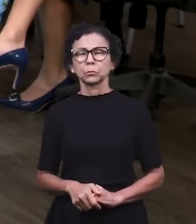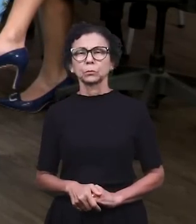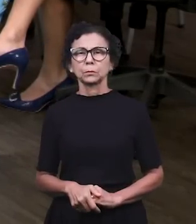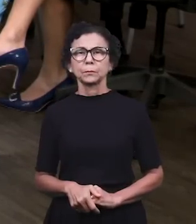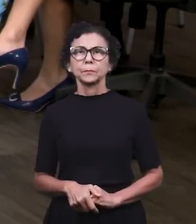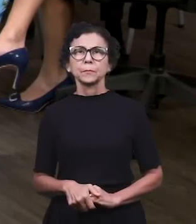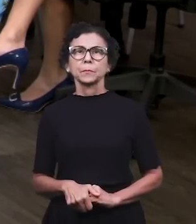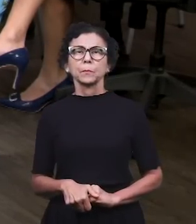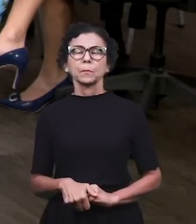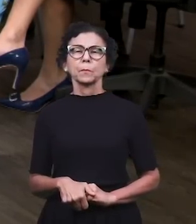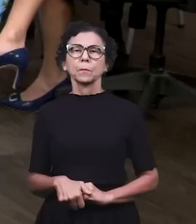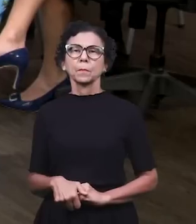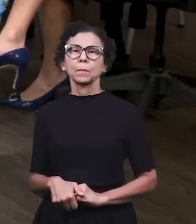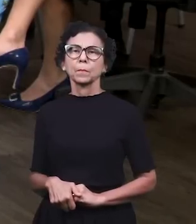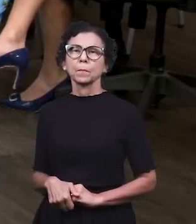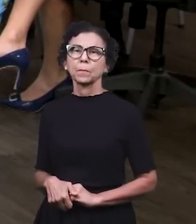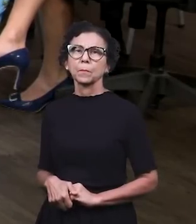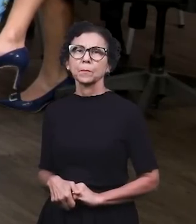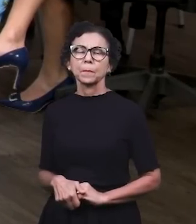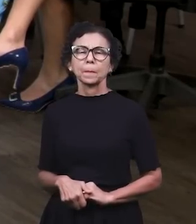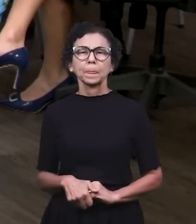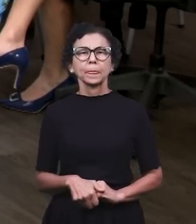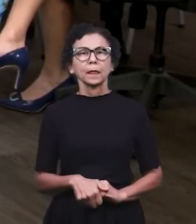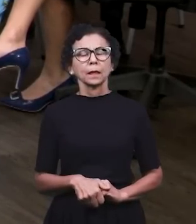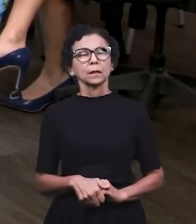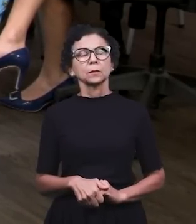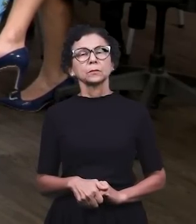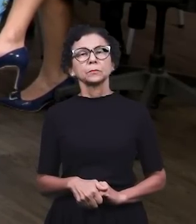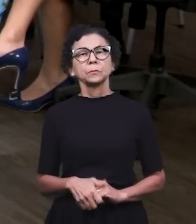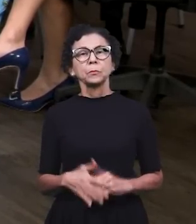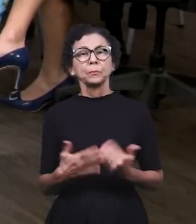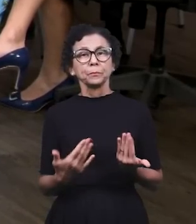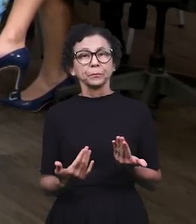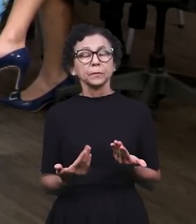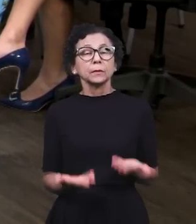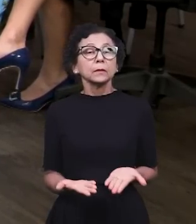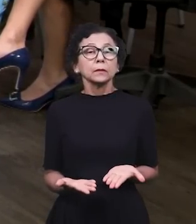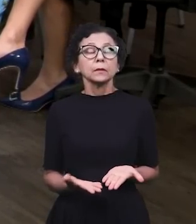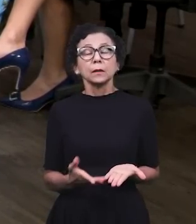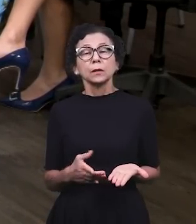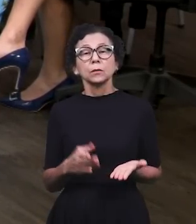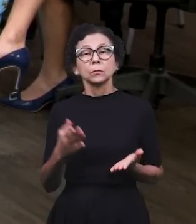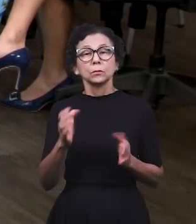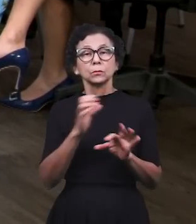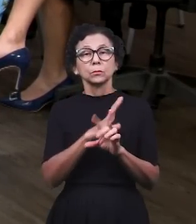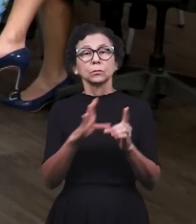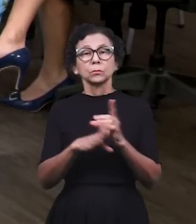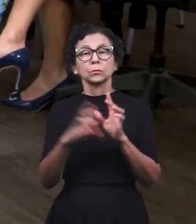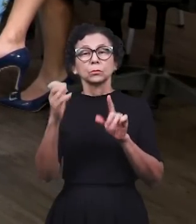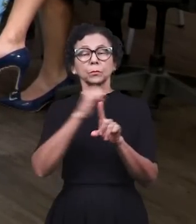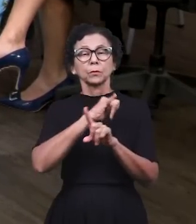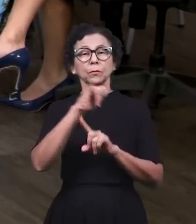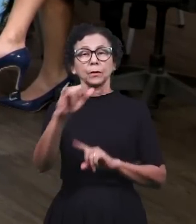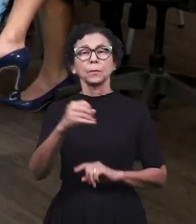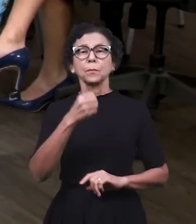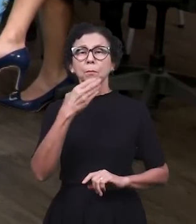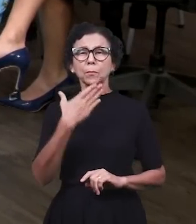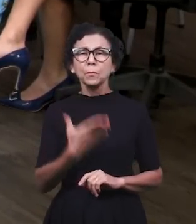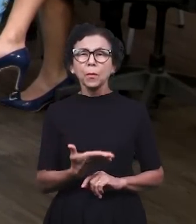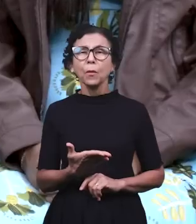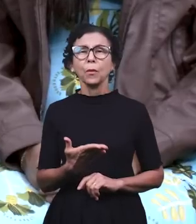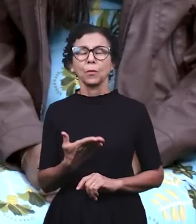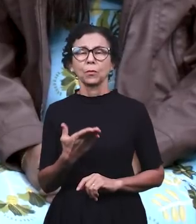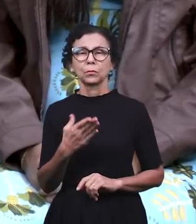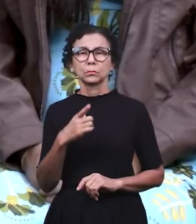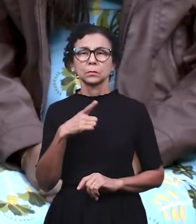na reunião, quer dizer, você tem aquela reunião chamada pré-culto. Sempre é bom ter algum instrumentista